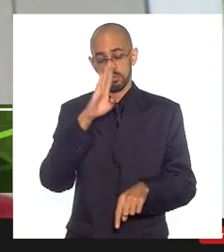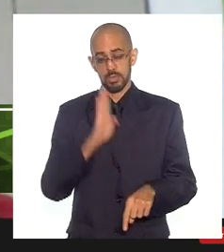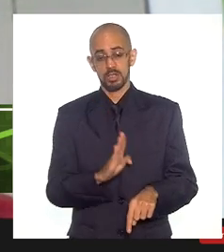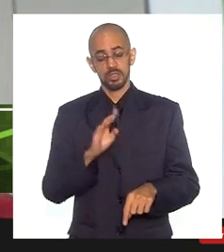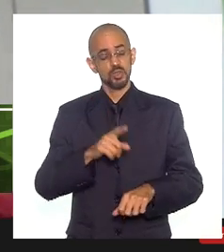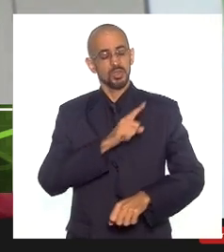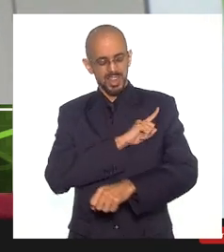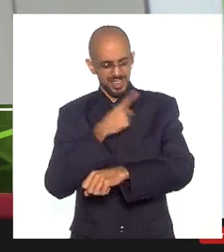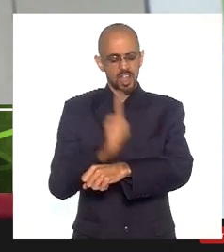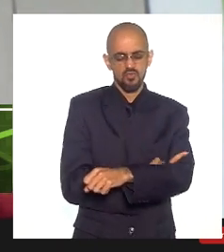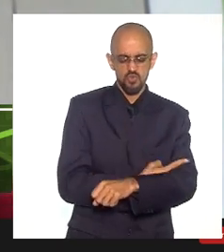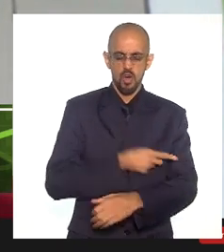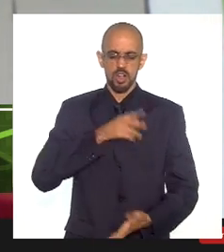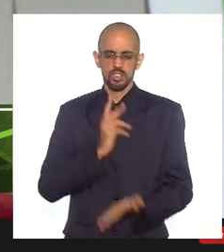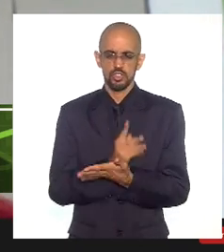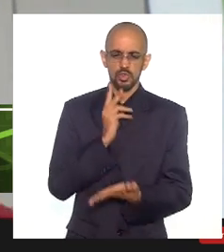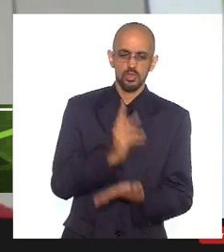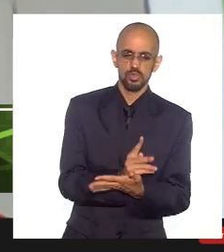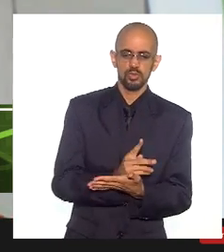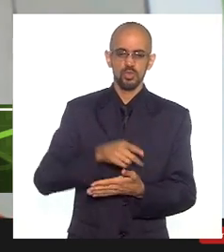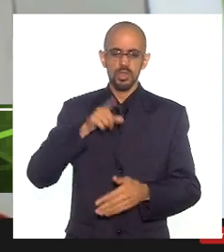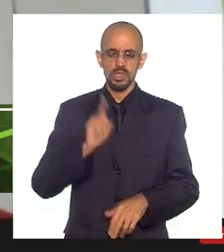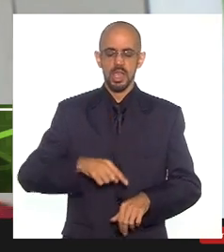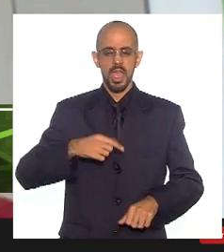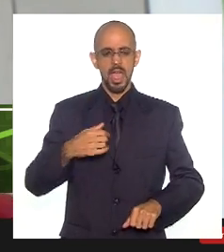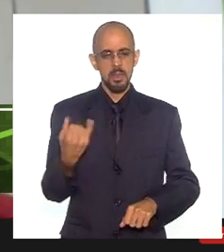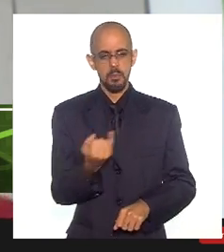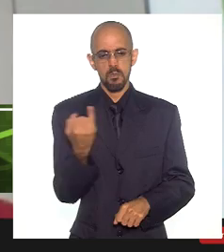está firme, está essencial